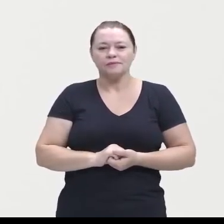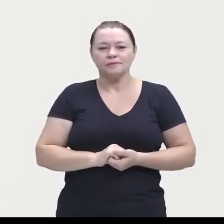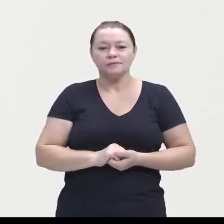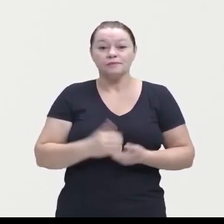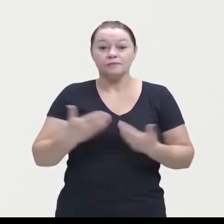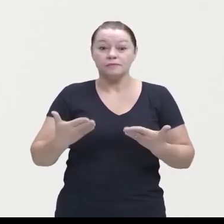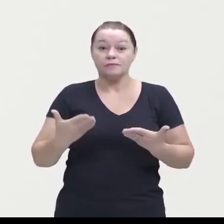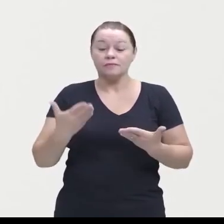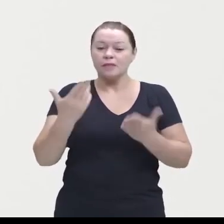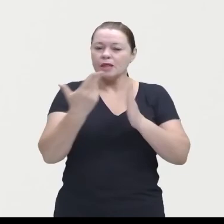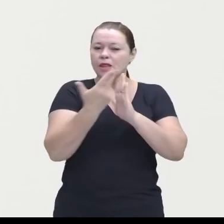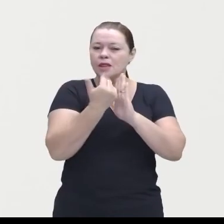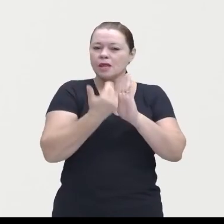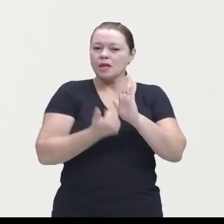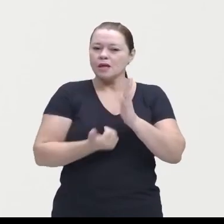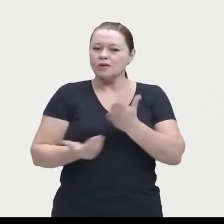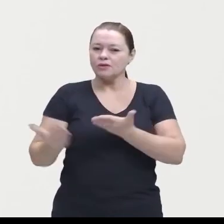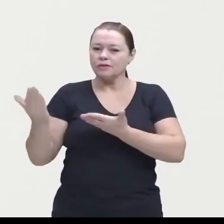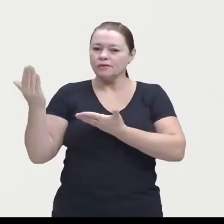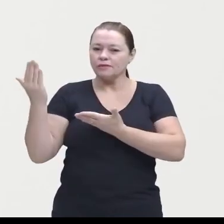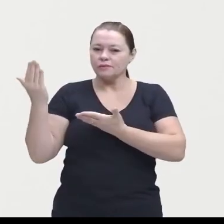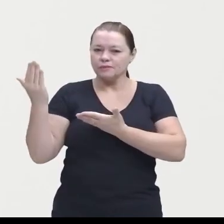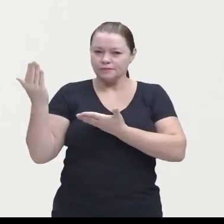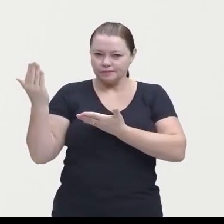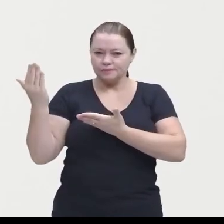Nesta figura, nós temos